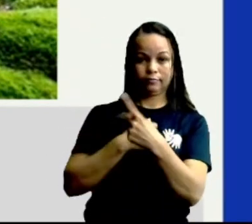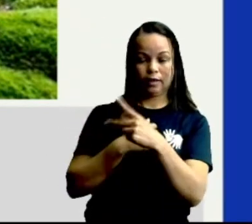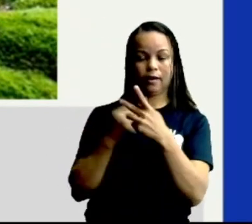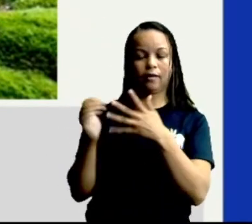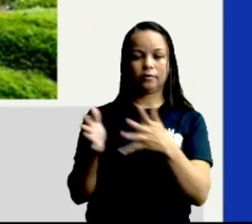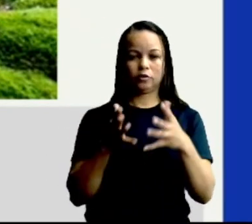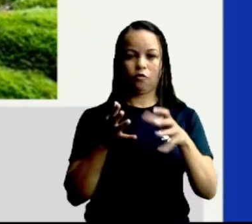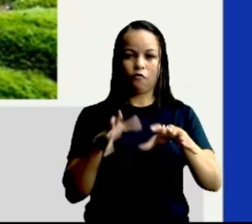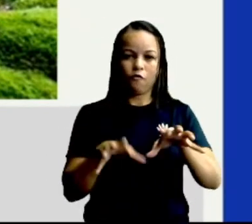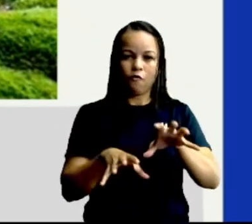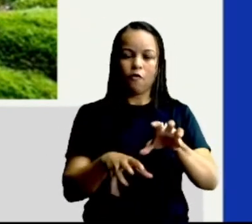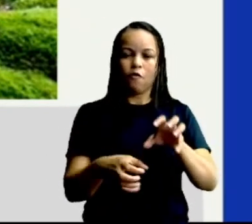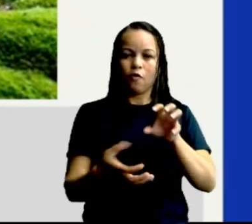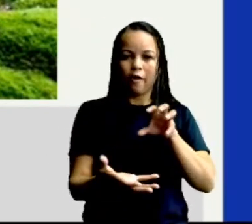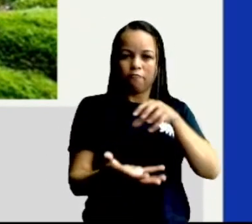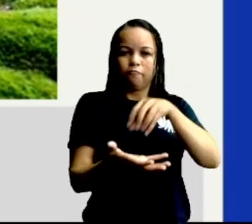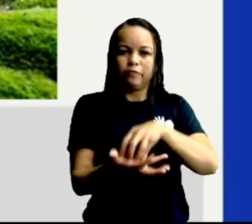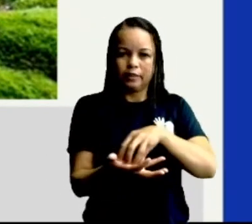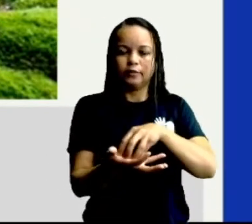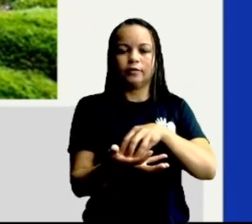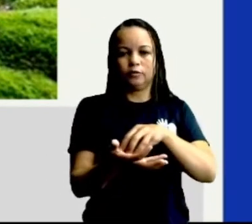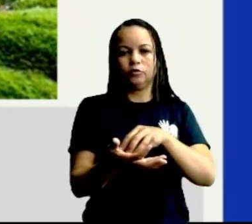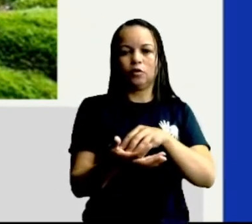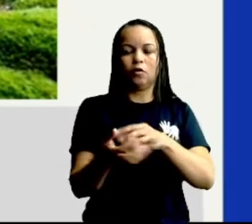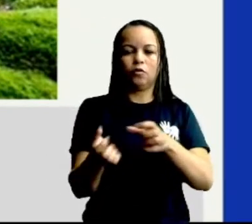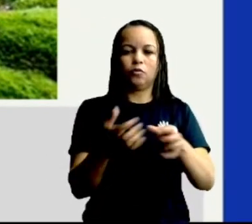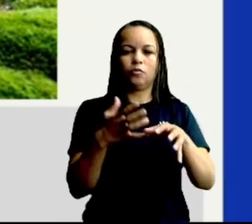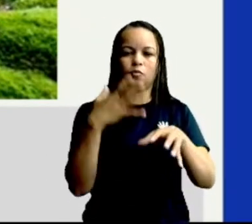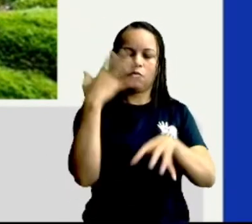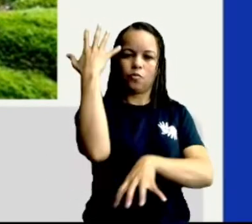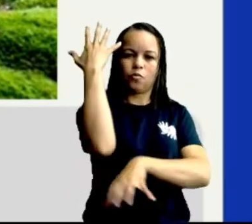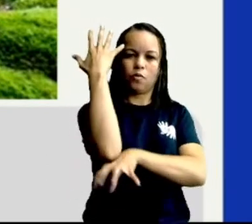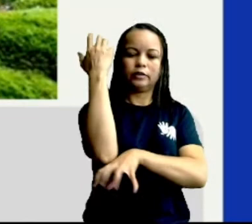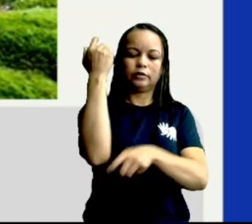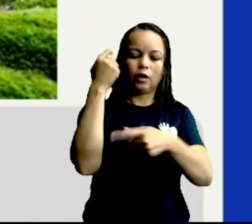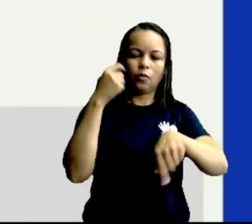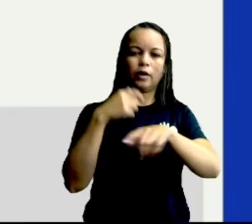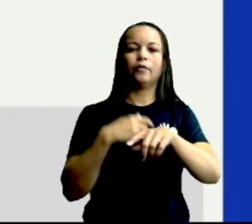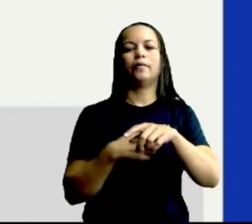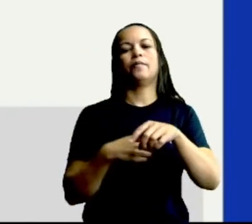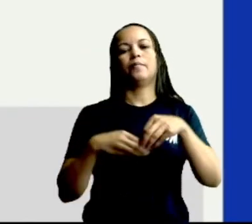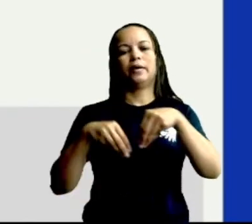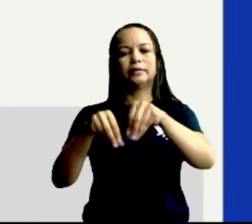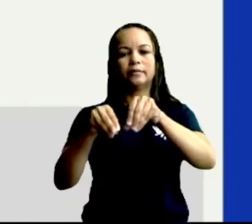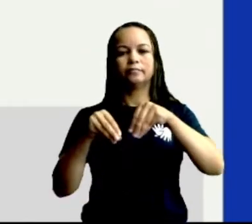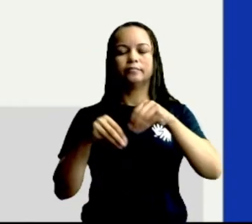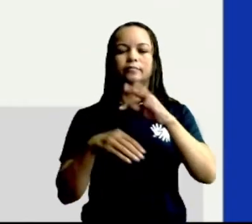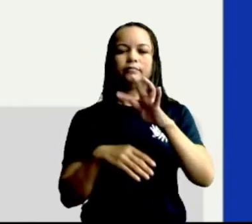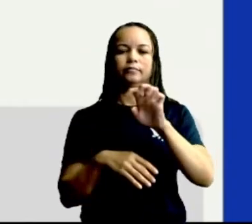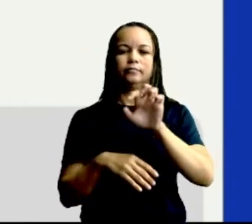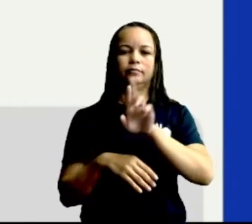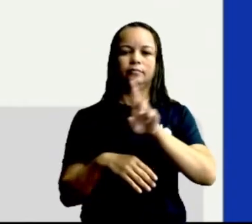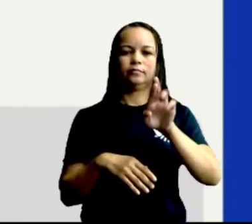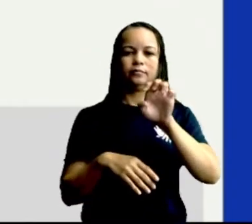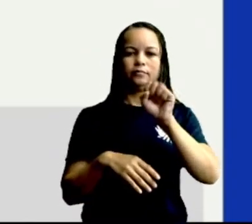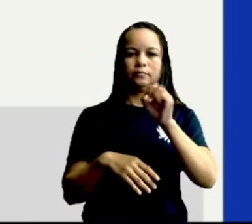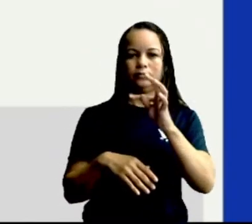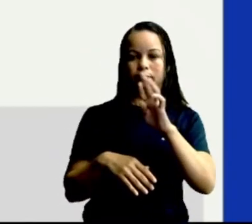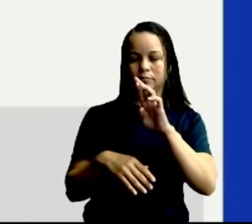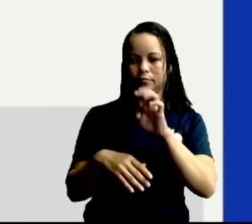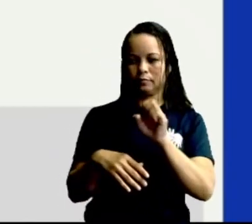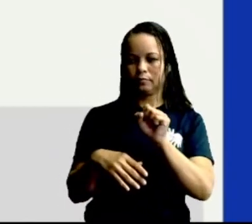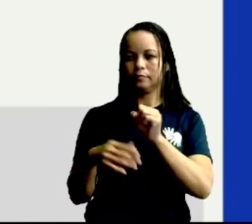aos solos. Como a raiz está fixa no solo, então ela é uma planta terrestre. Os arbustos